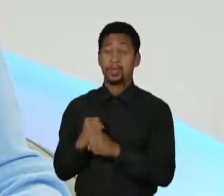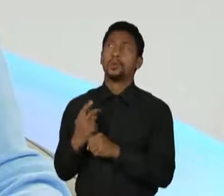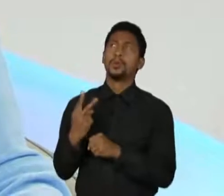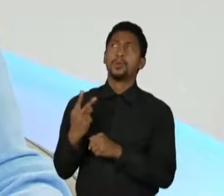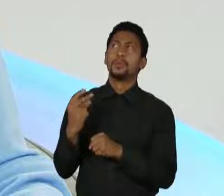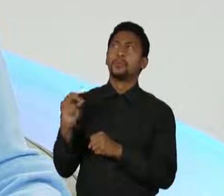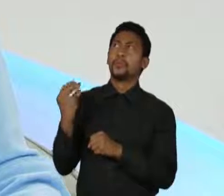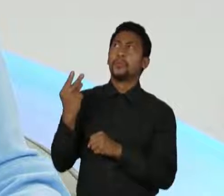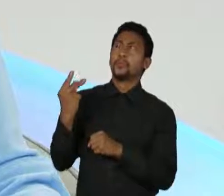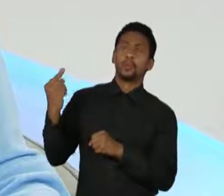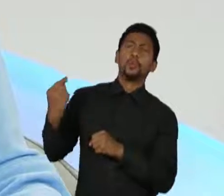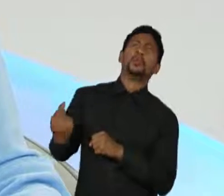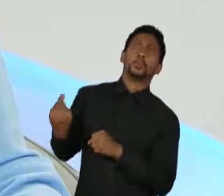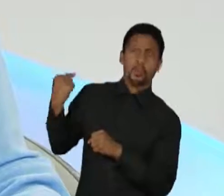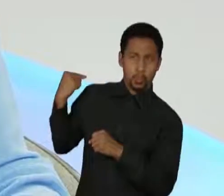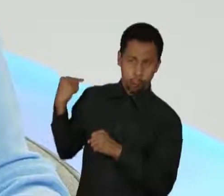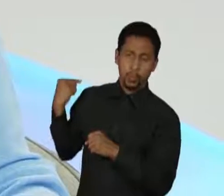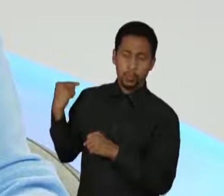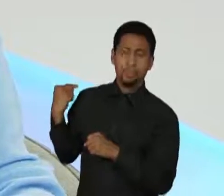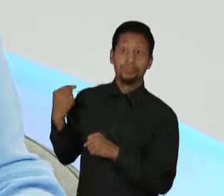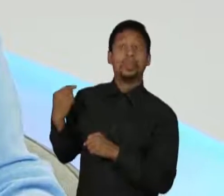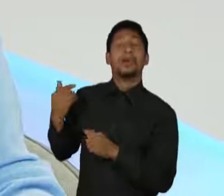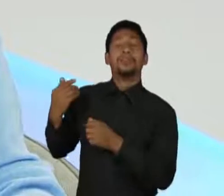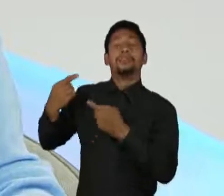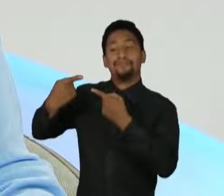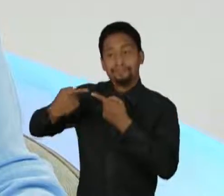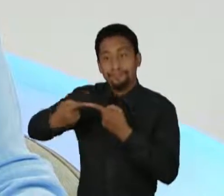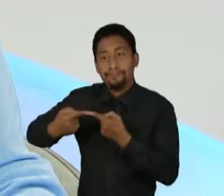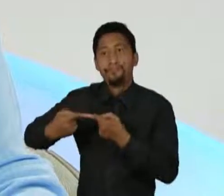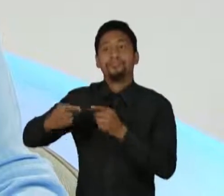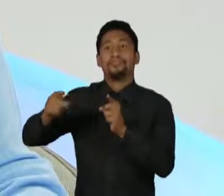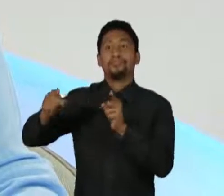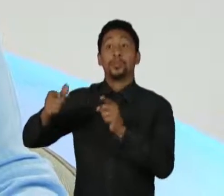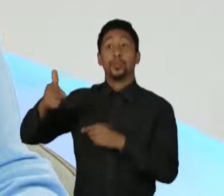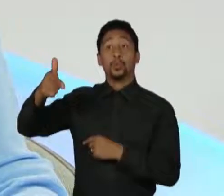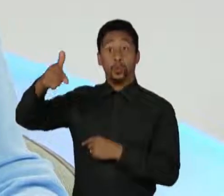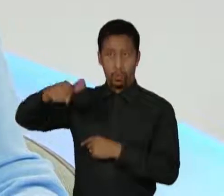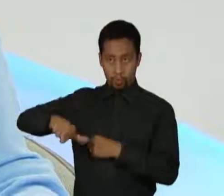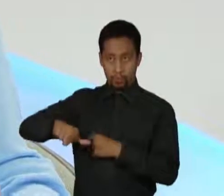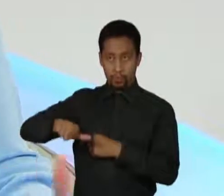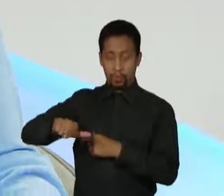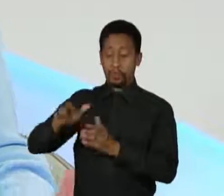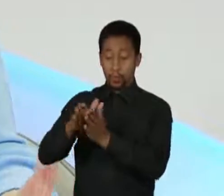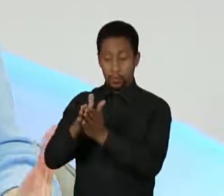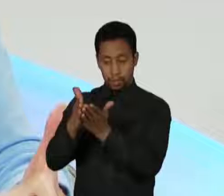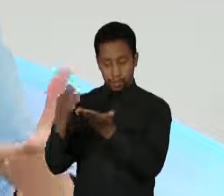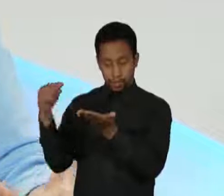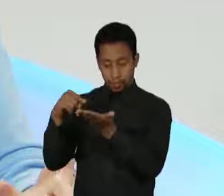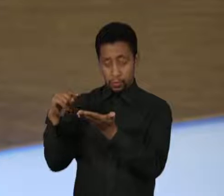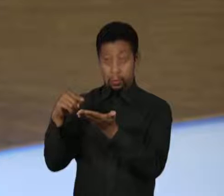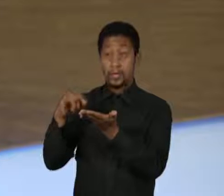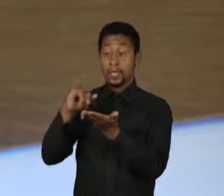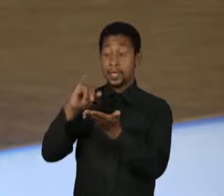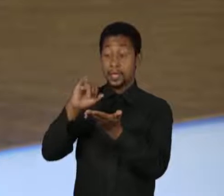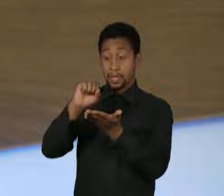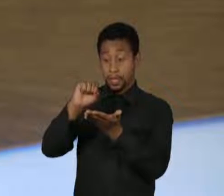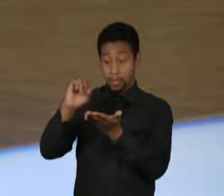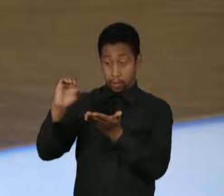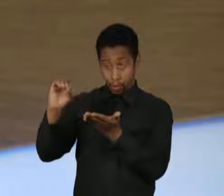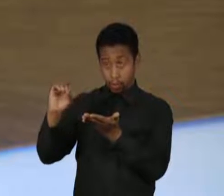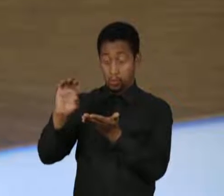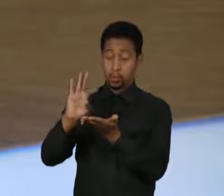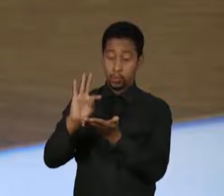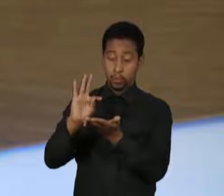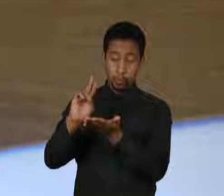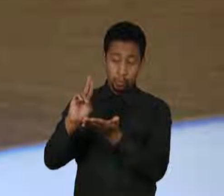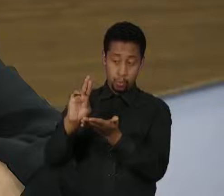a relançamos o tuder Rio né E e aí a a Record com a com a estrutura